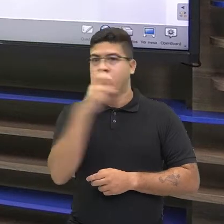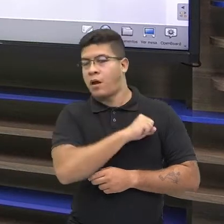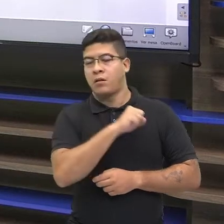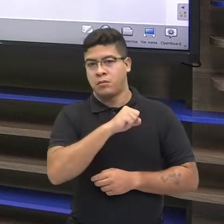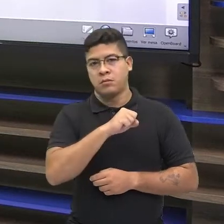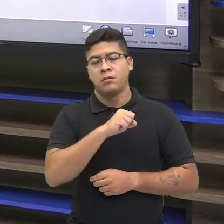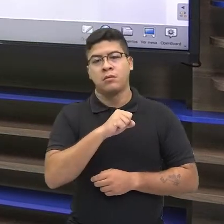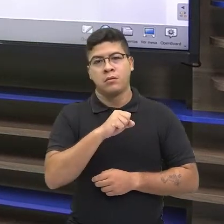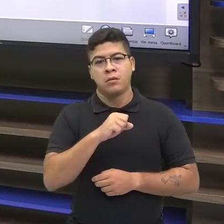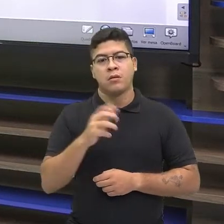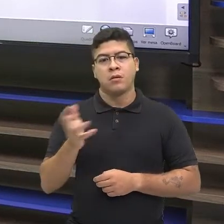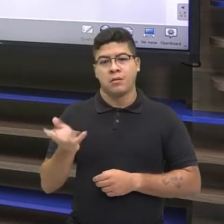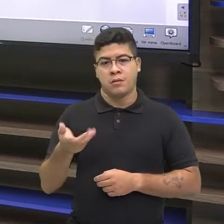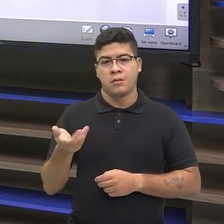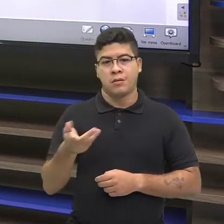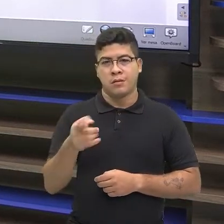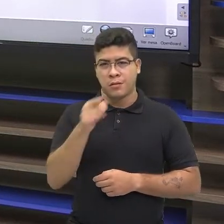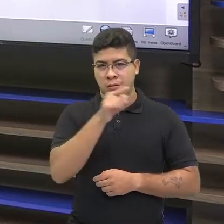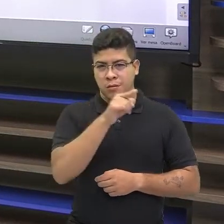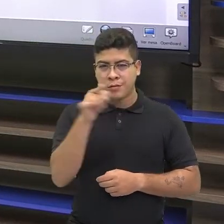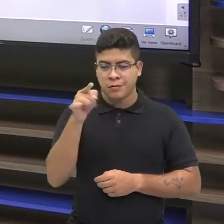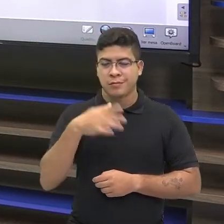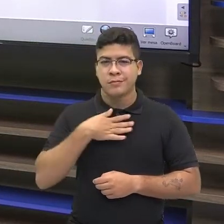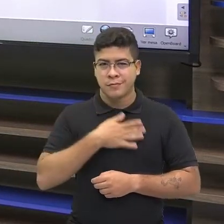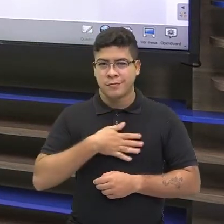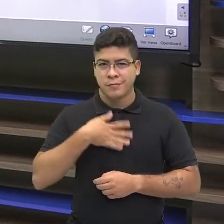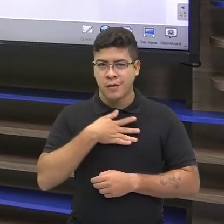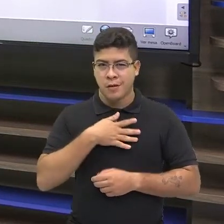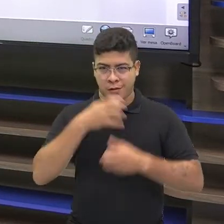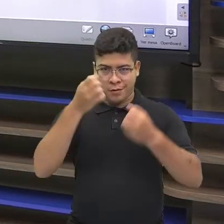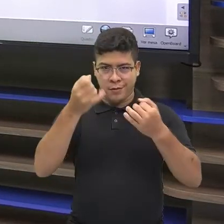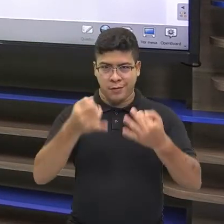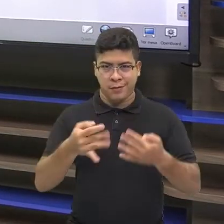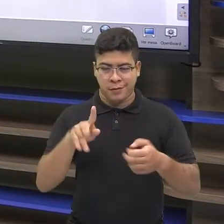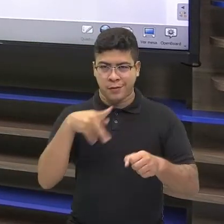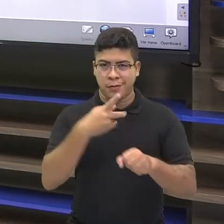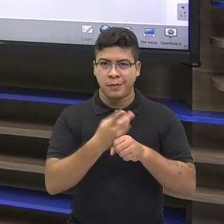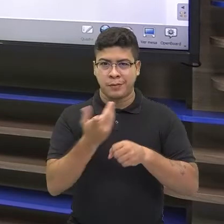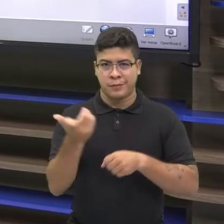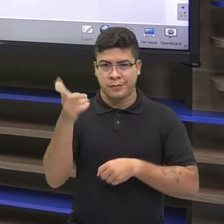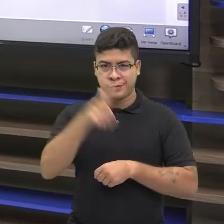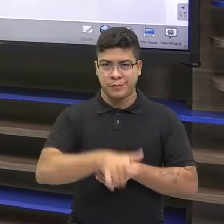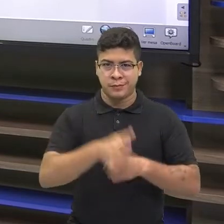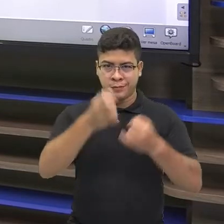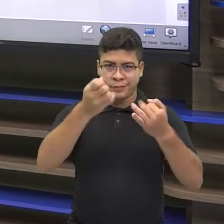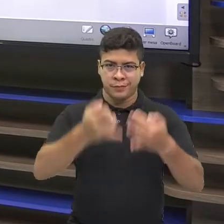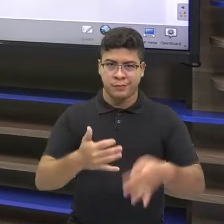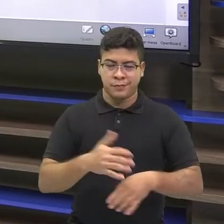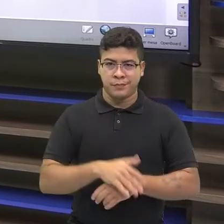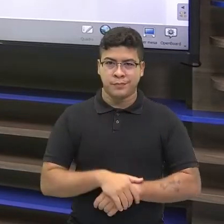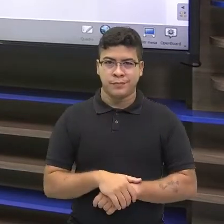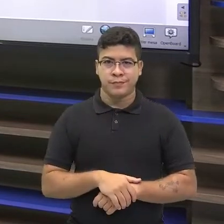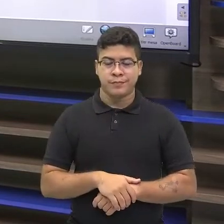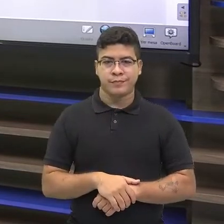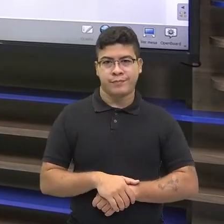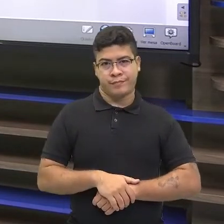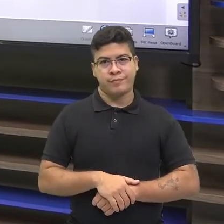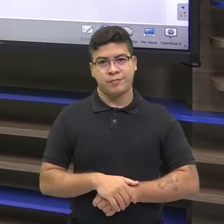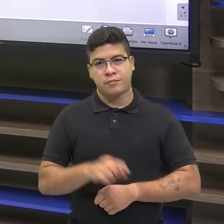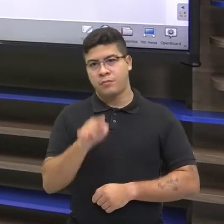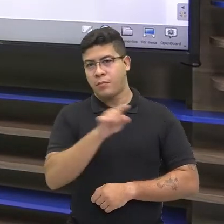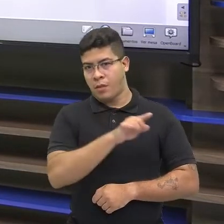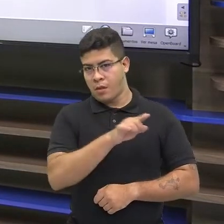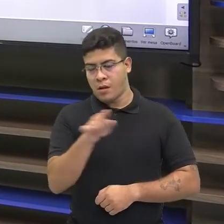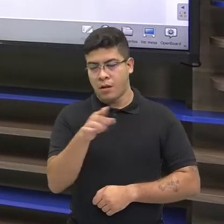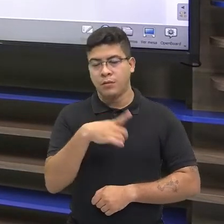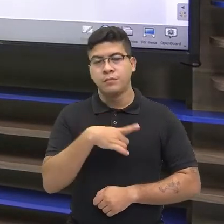Muito bem, muito bem, muito bem. Gostaram do barulhinho, né? Daqui a pouco eu faço de novo. Vamos falar aqui. Eu vou mostrar para vocês aqui.